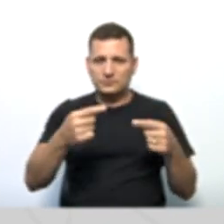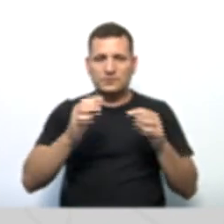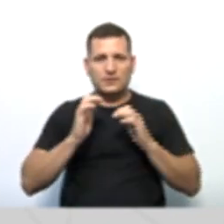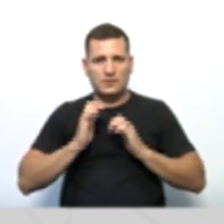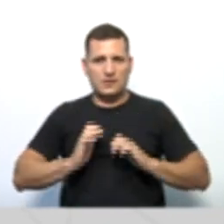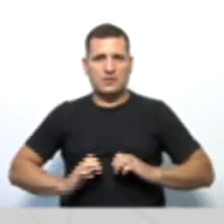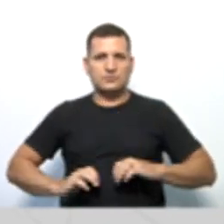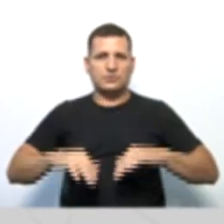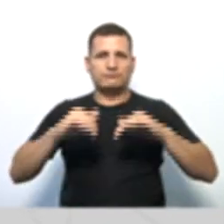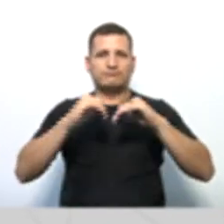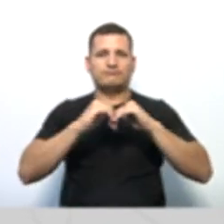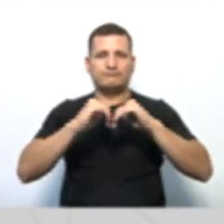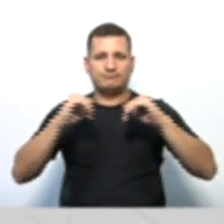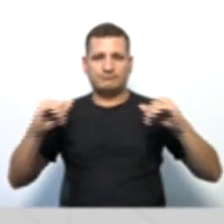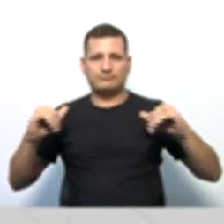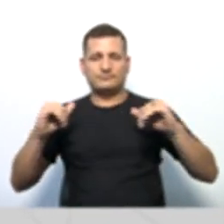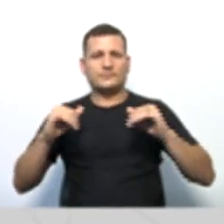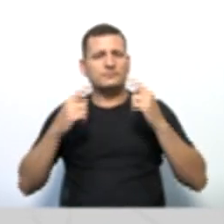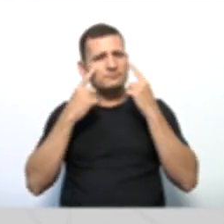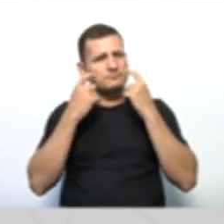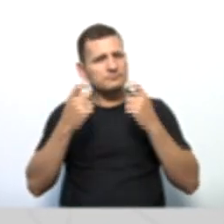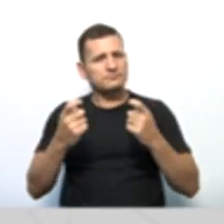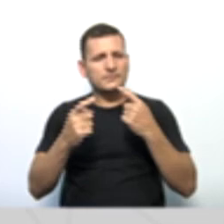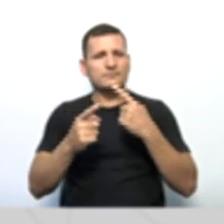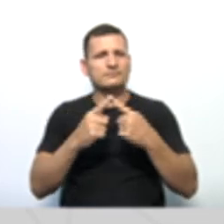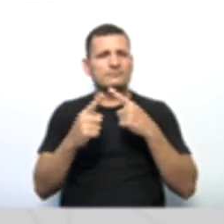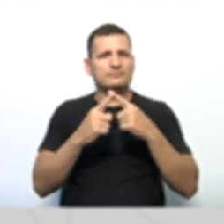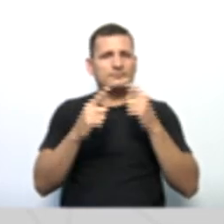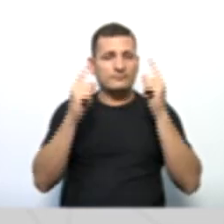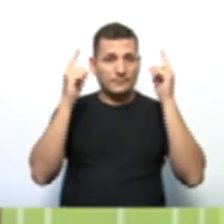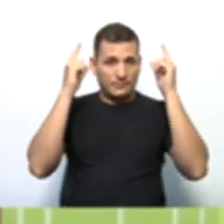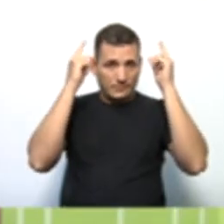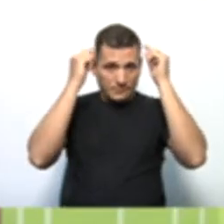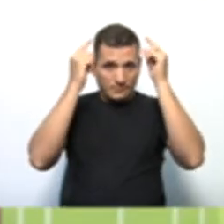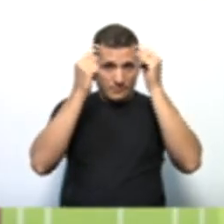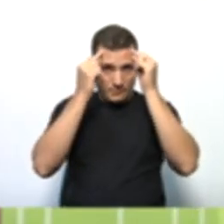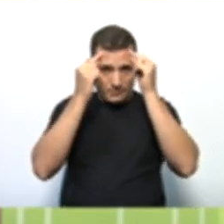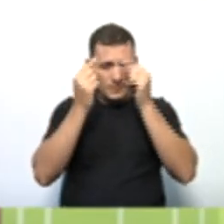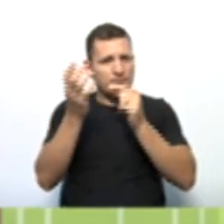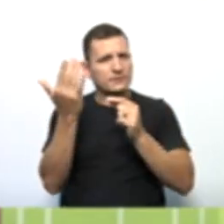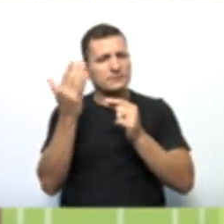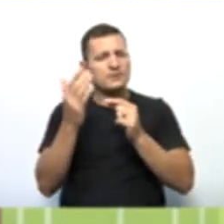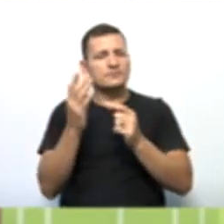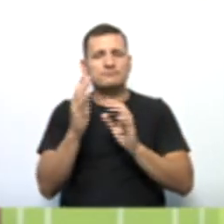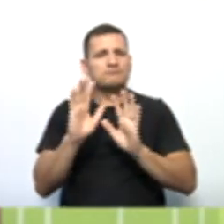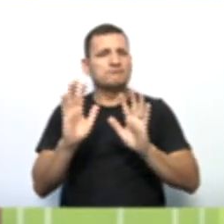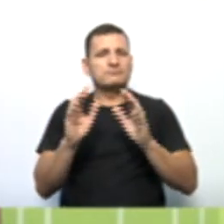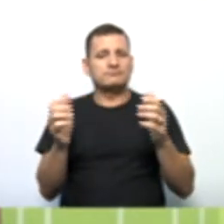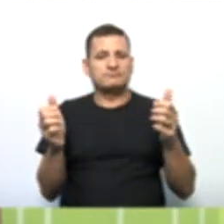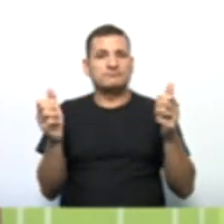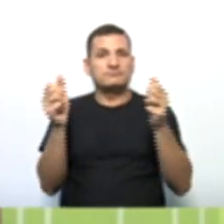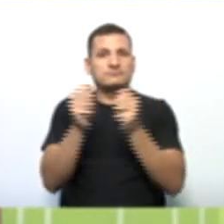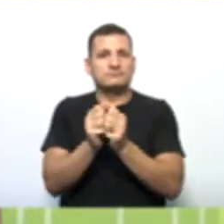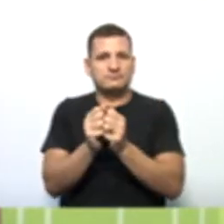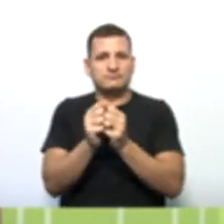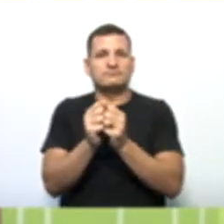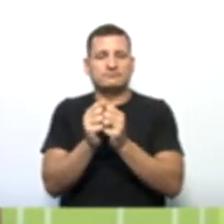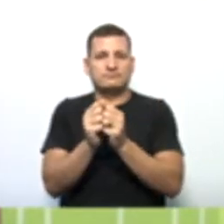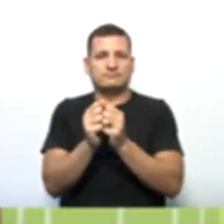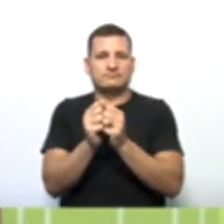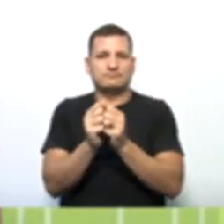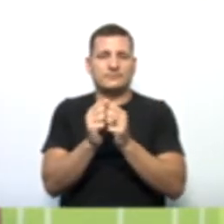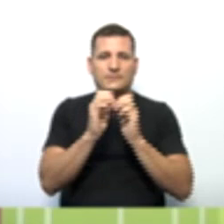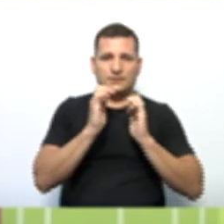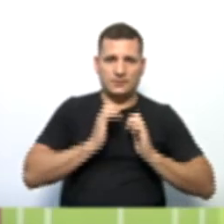interessante, porque na aula passada nós falamos que os gregos, eles refletiam junto a ética e a política. Então não